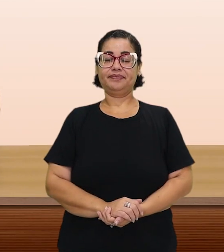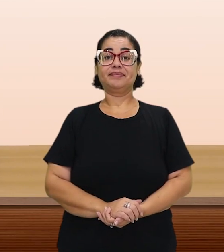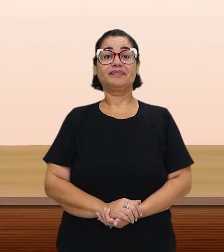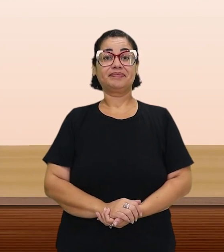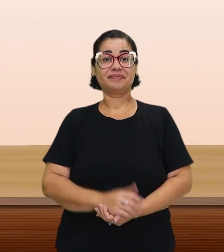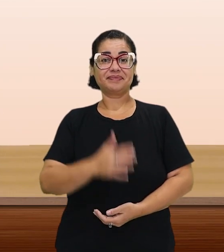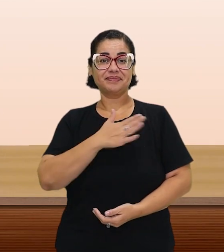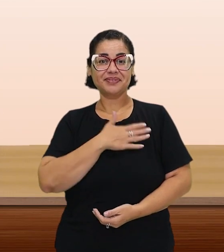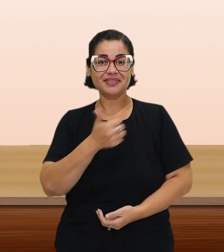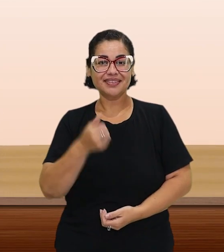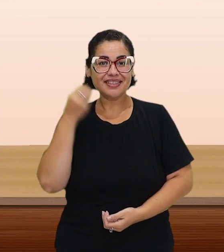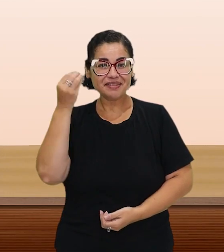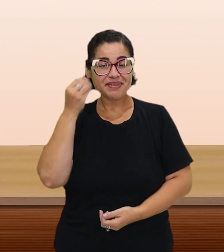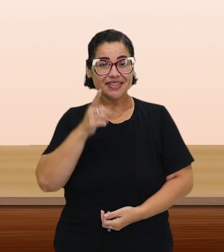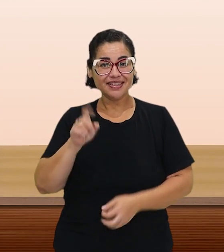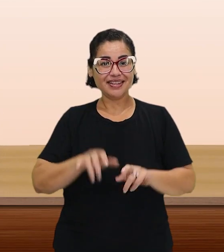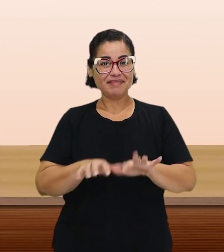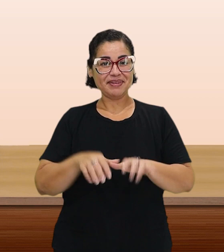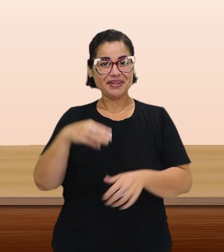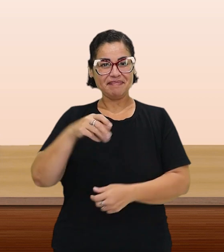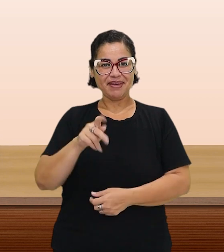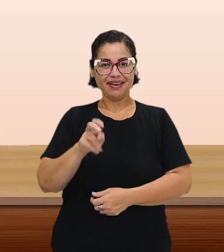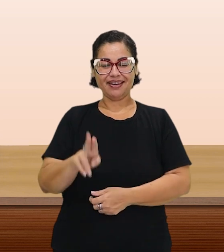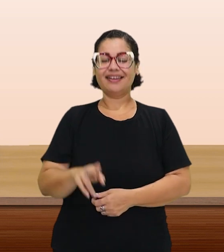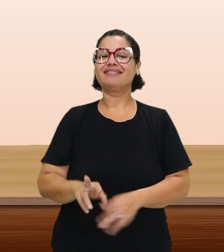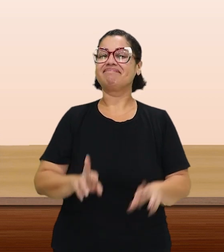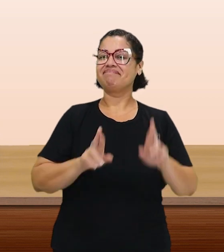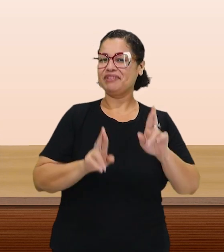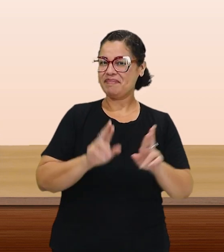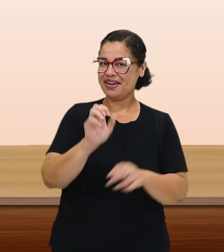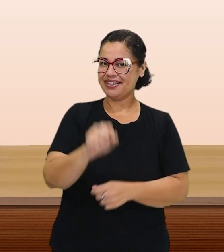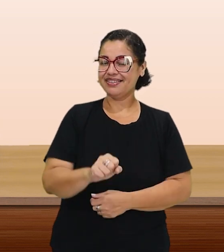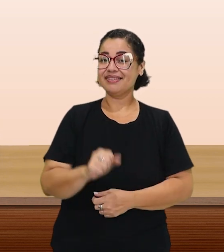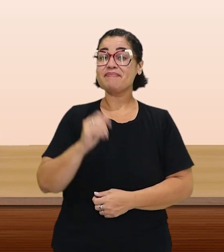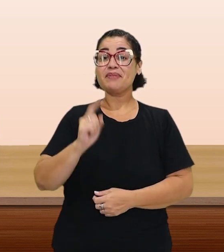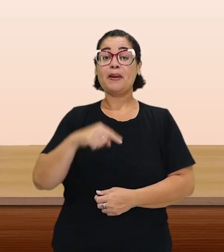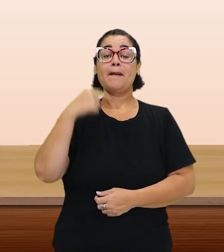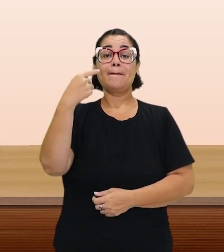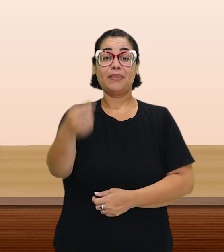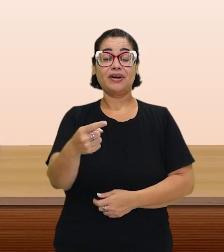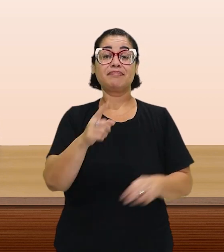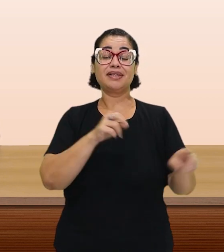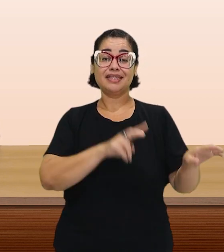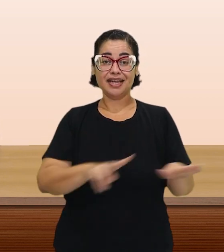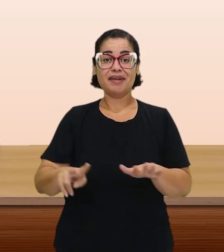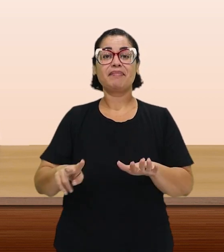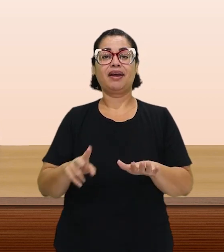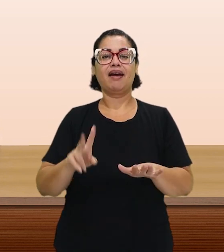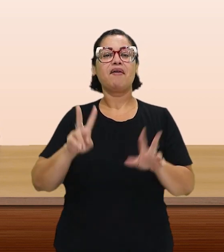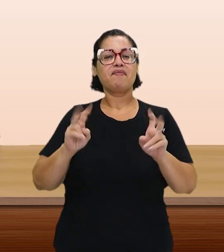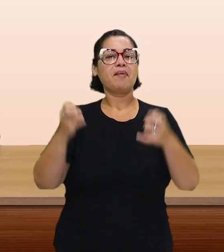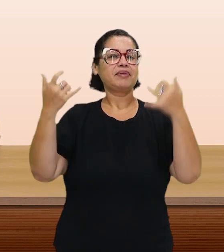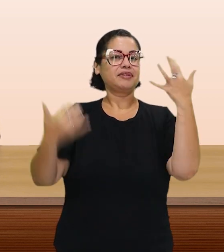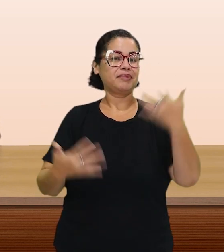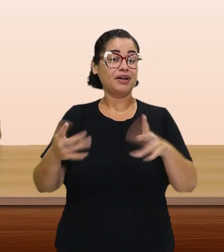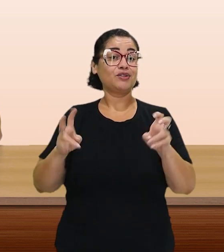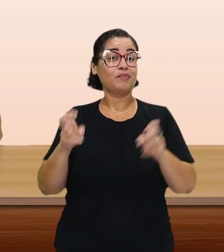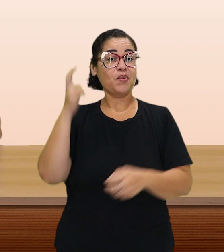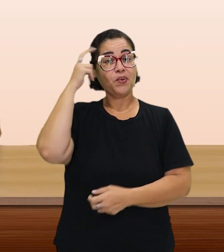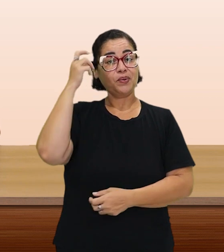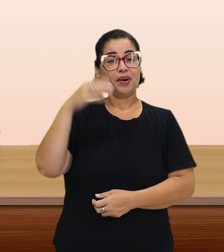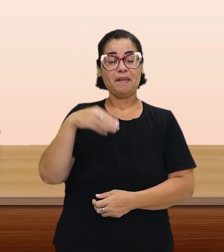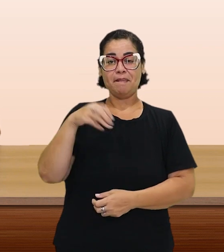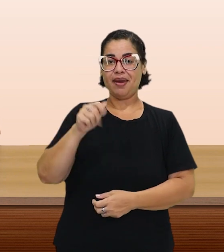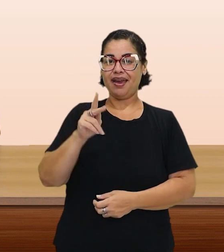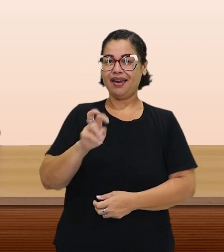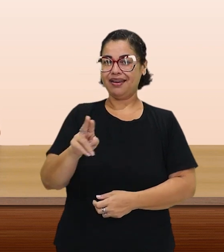Curtiram a nossa experiência no Laboratório Maker? Eu espero que sim. Na próxima semana ainda falaremos sobre a cultura Maker. E sem